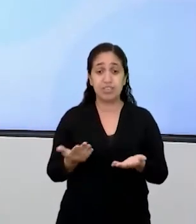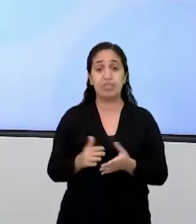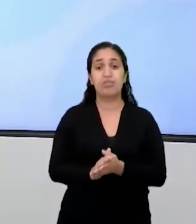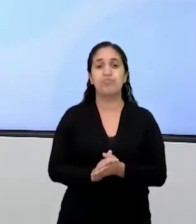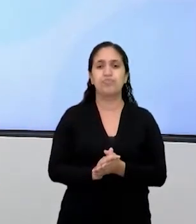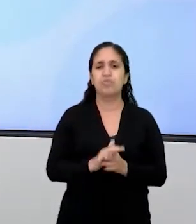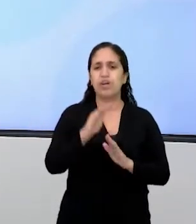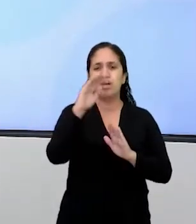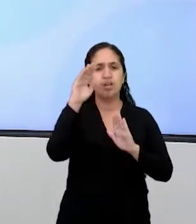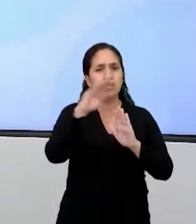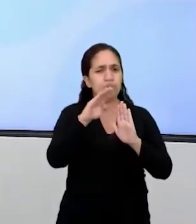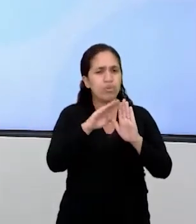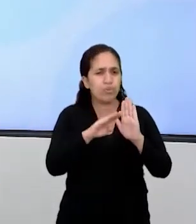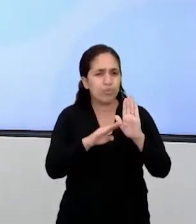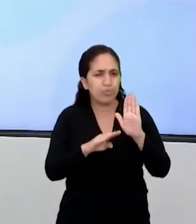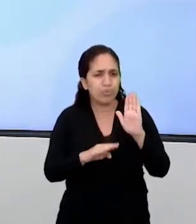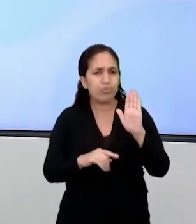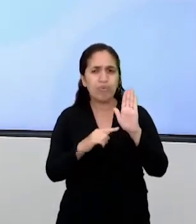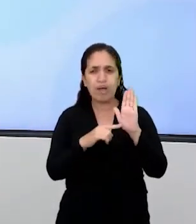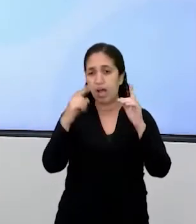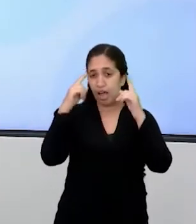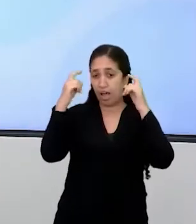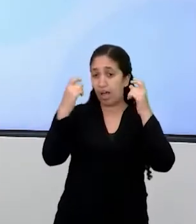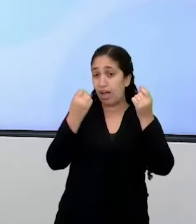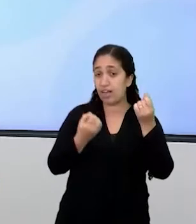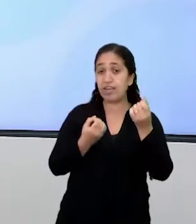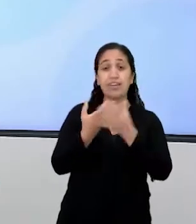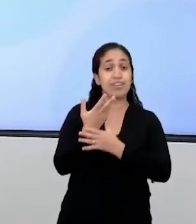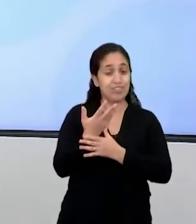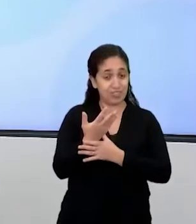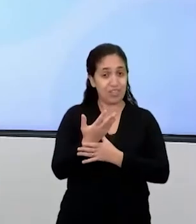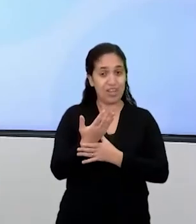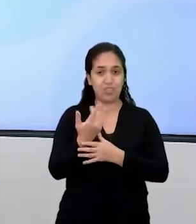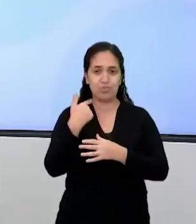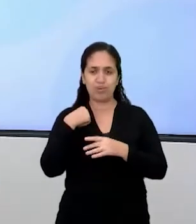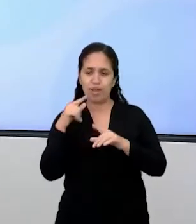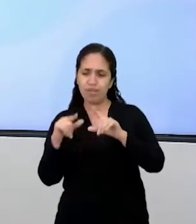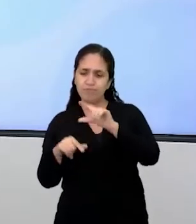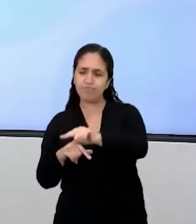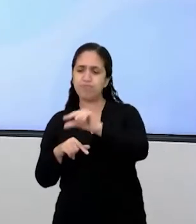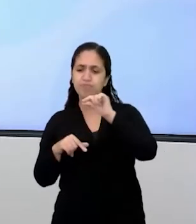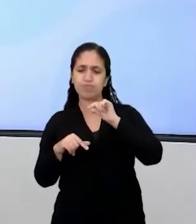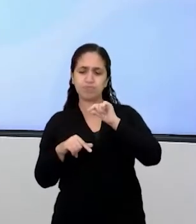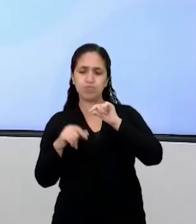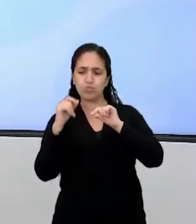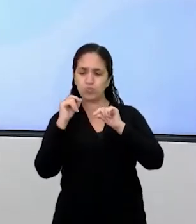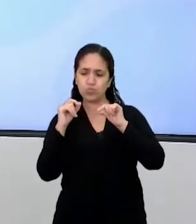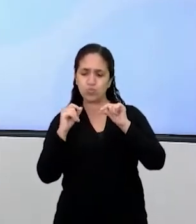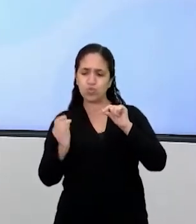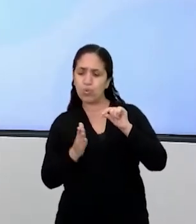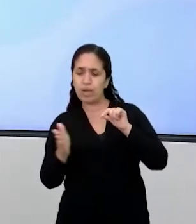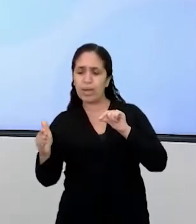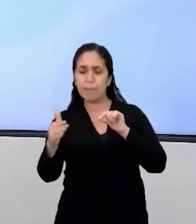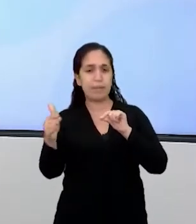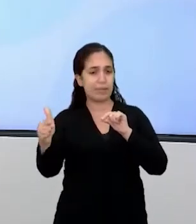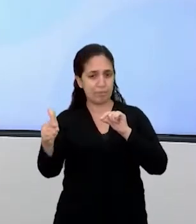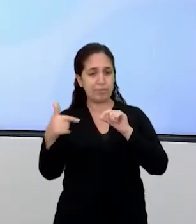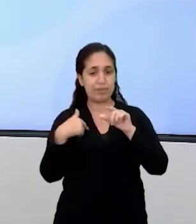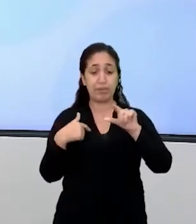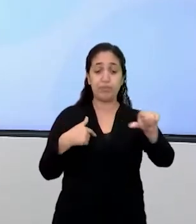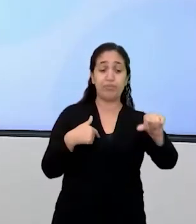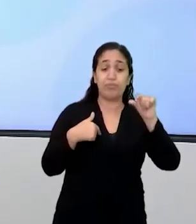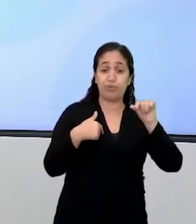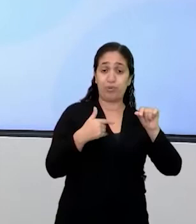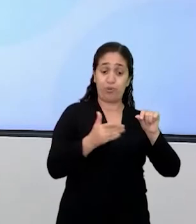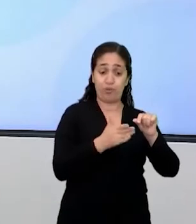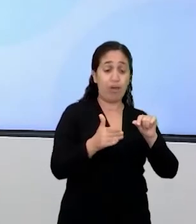todas essas questões da criatividade, porque eu acabo escolhendo também o caminho que eu vou seguindo